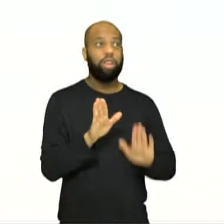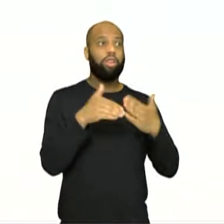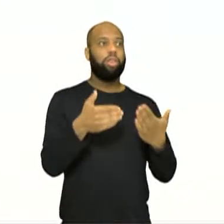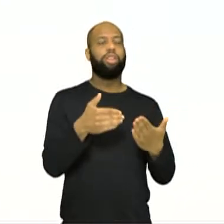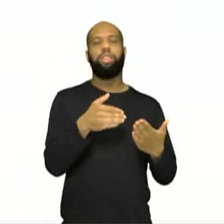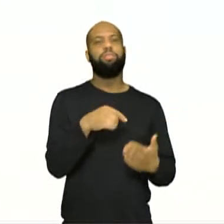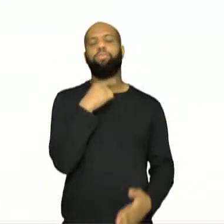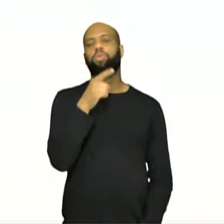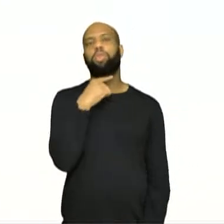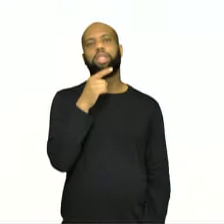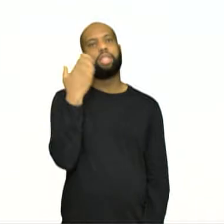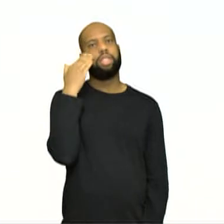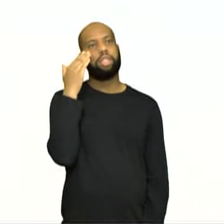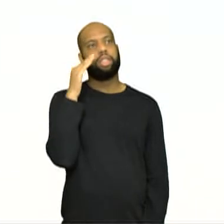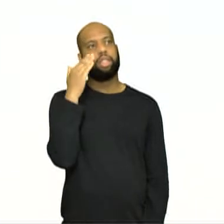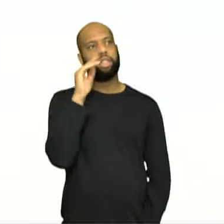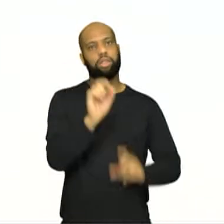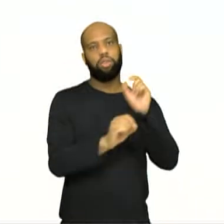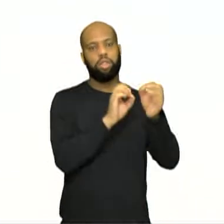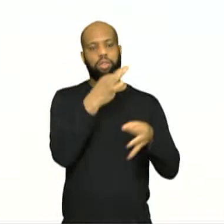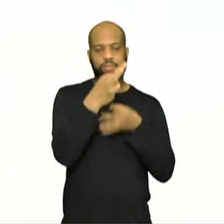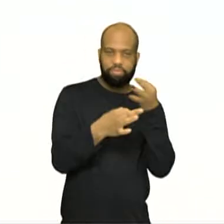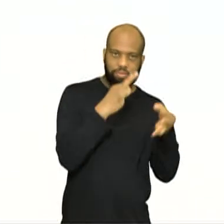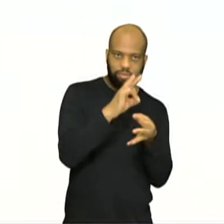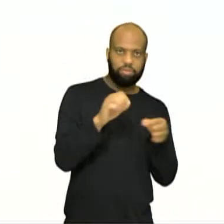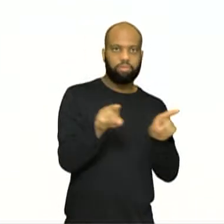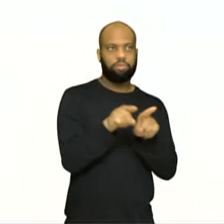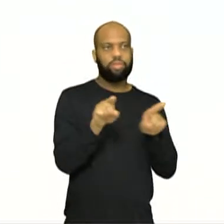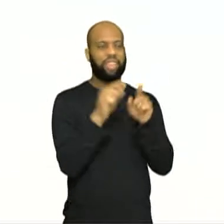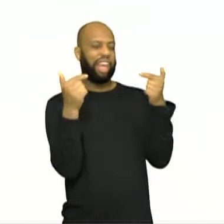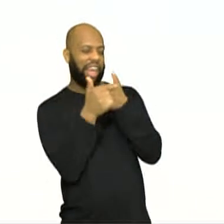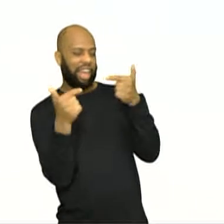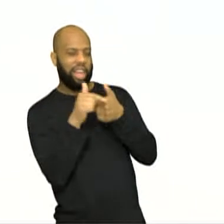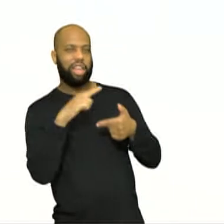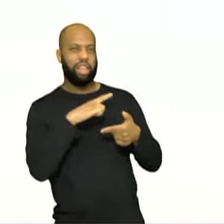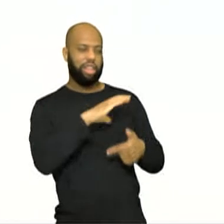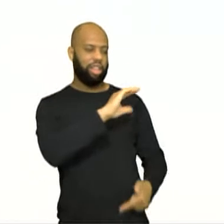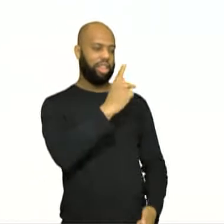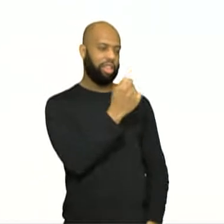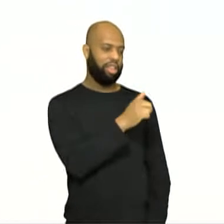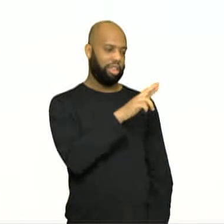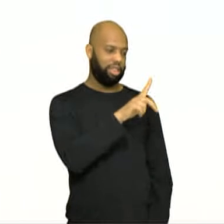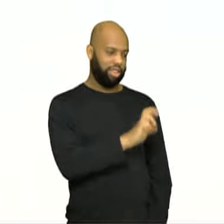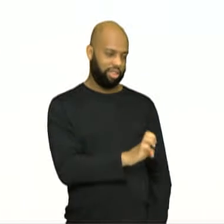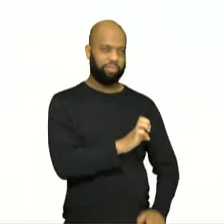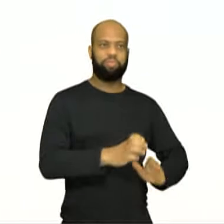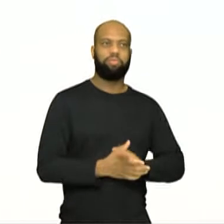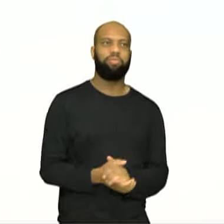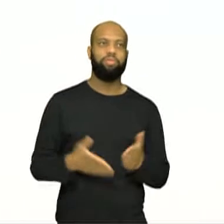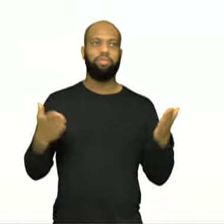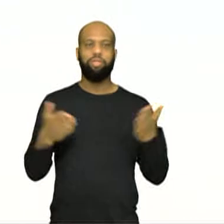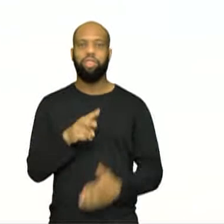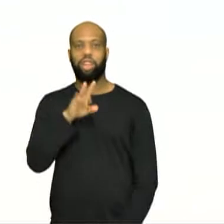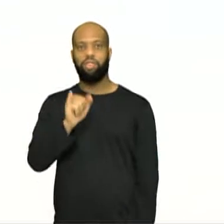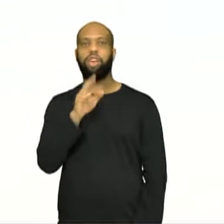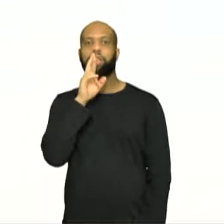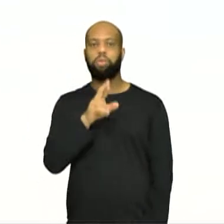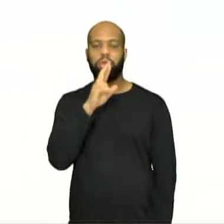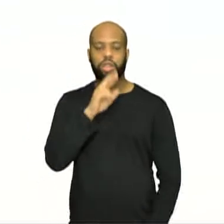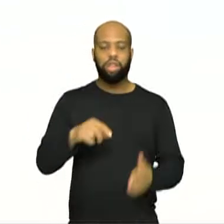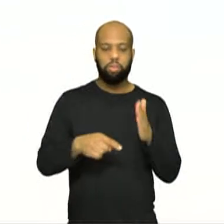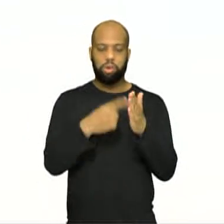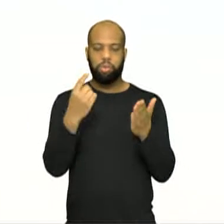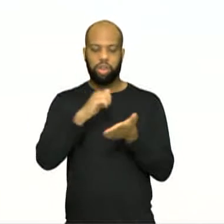não vai conseguir entender a crítica, o humor que está naquela charge. Vamos aqui à primeira